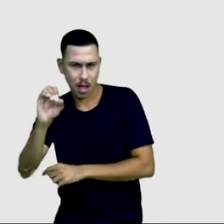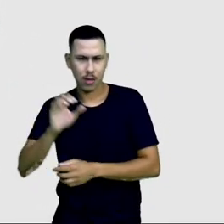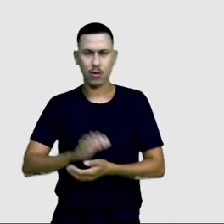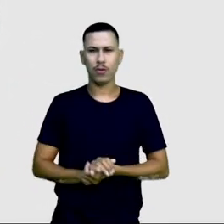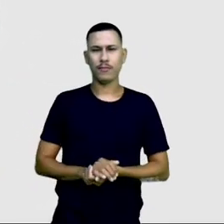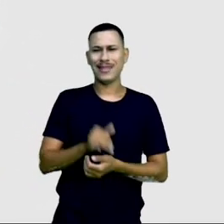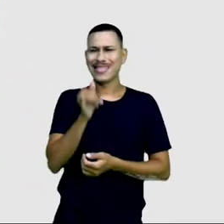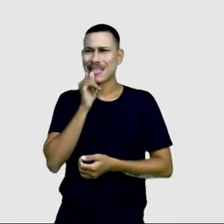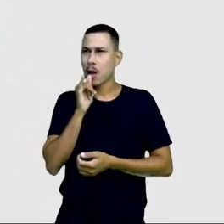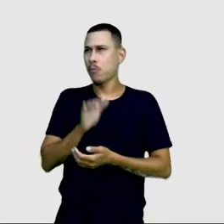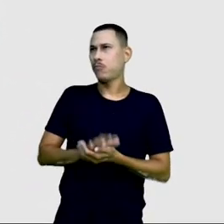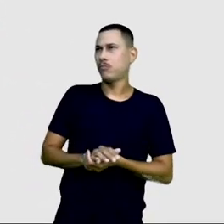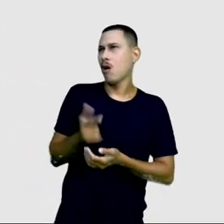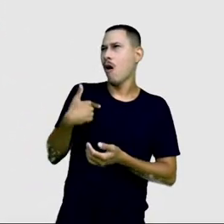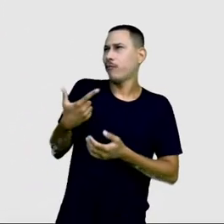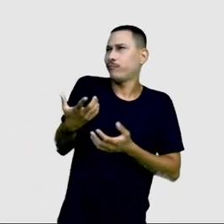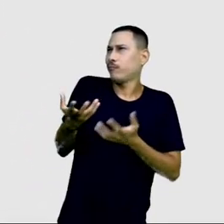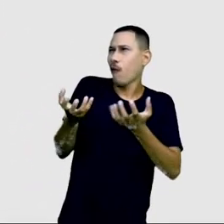quiser dizer,